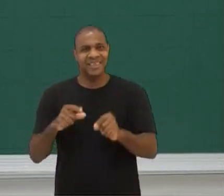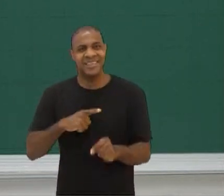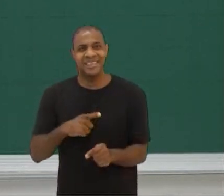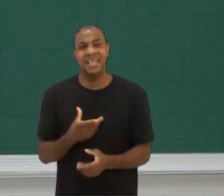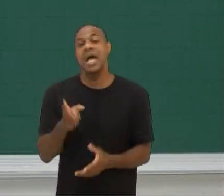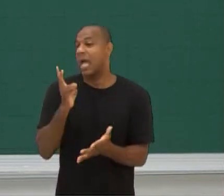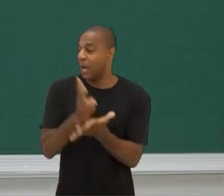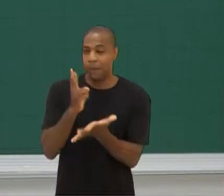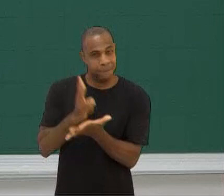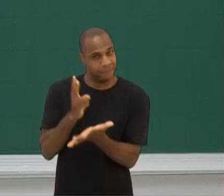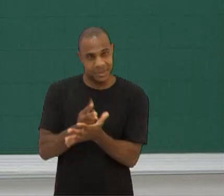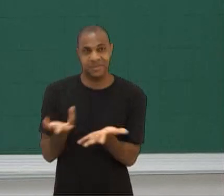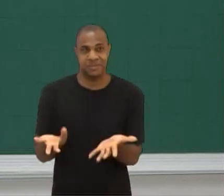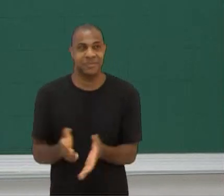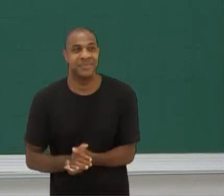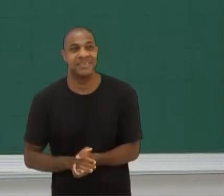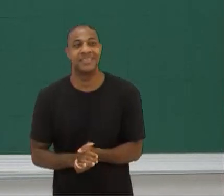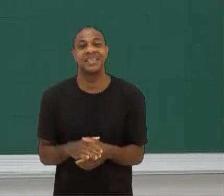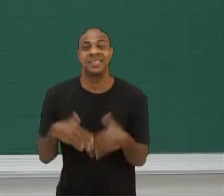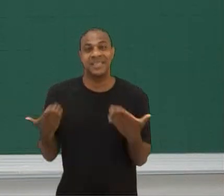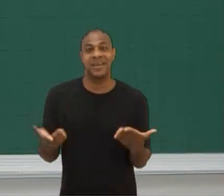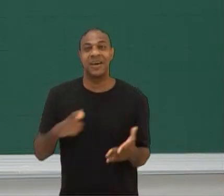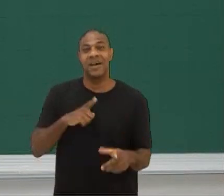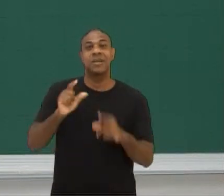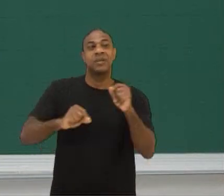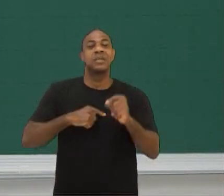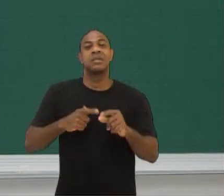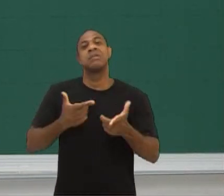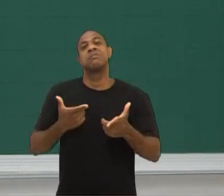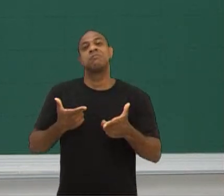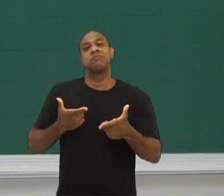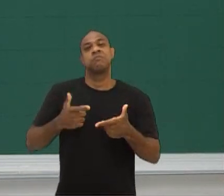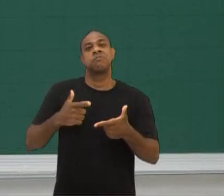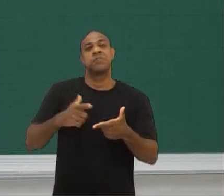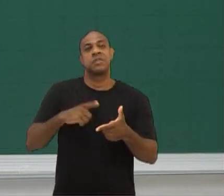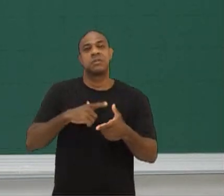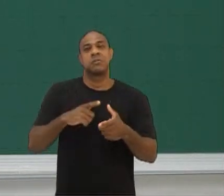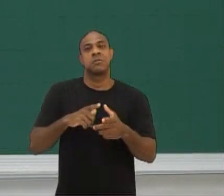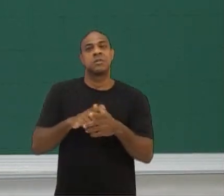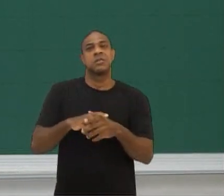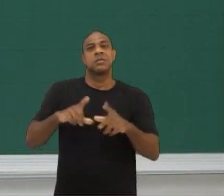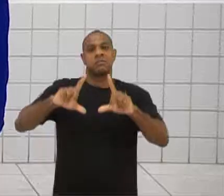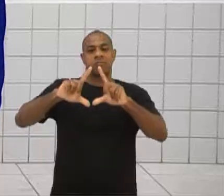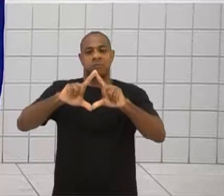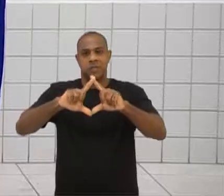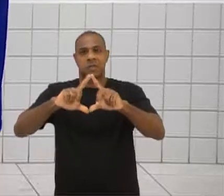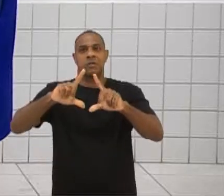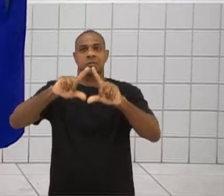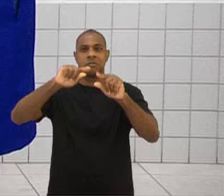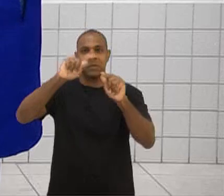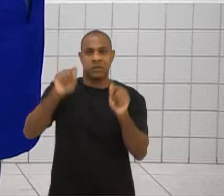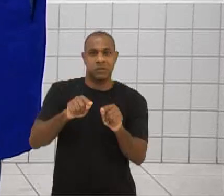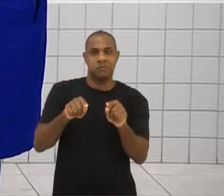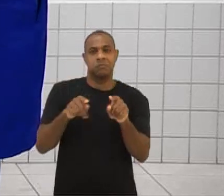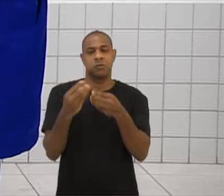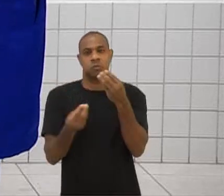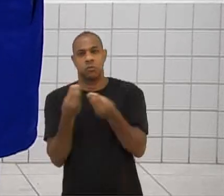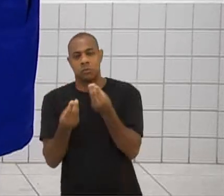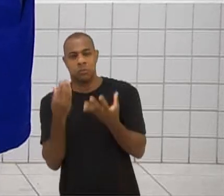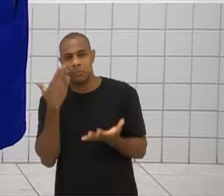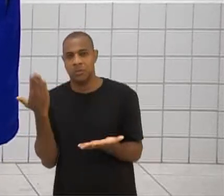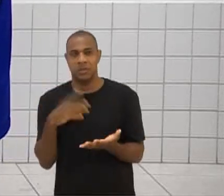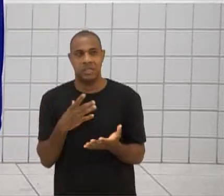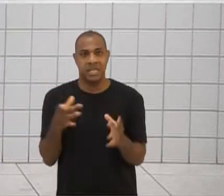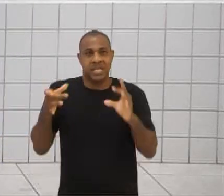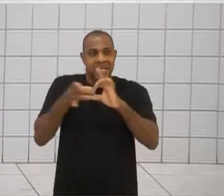seno e cosseno. Então, seno de 30 graus, tanto no círculo como no triângulo retângulo, vale meio, tá bom? Se você ligar o